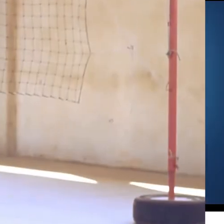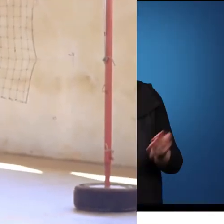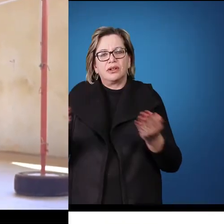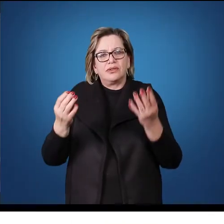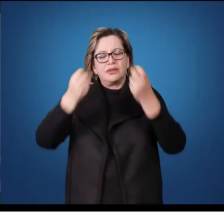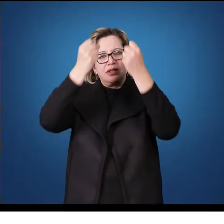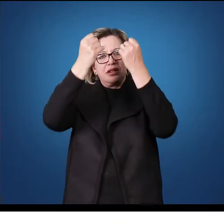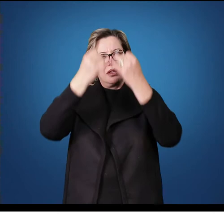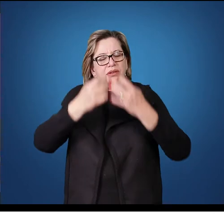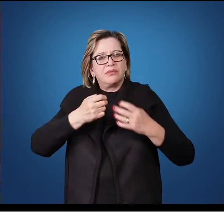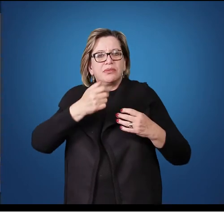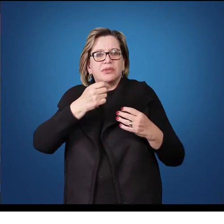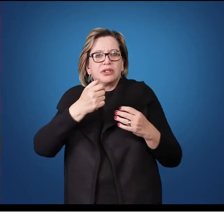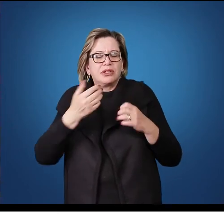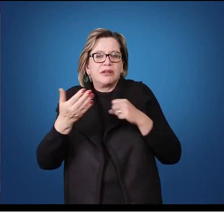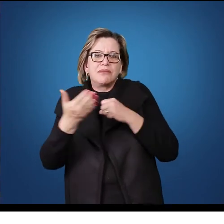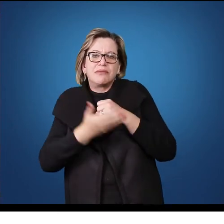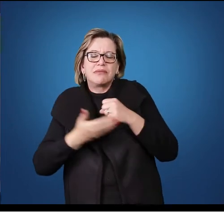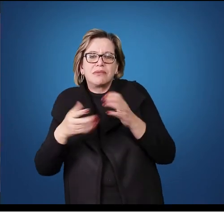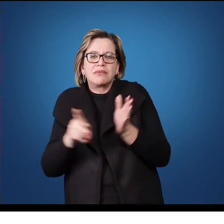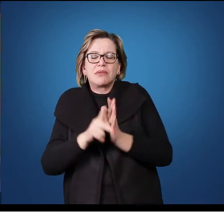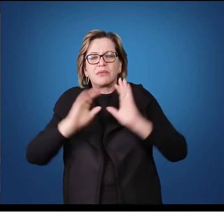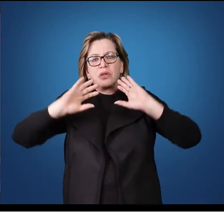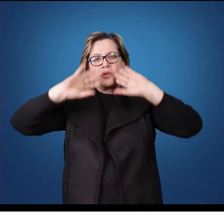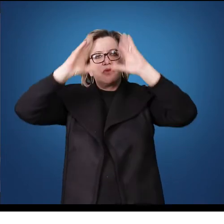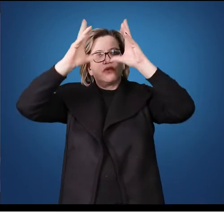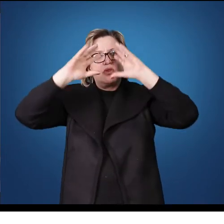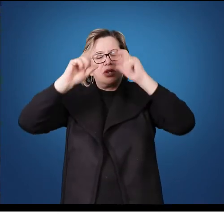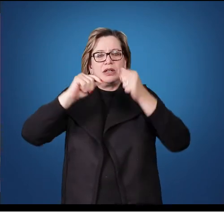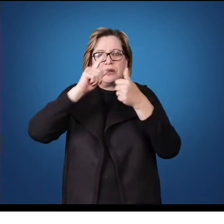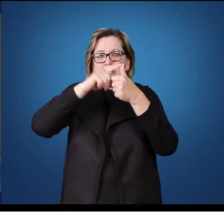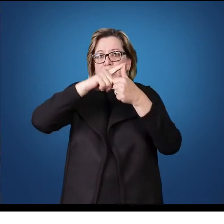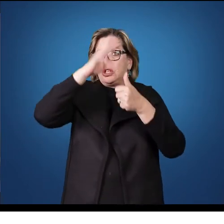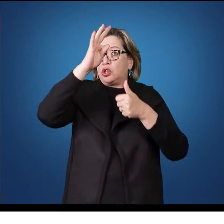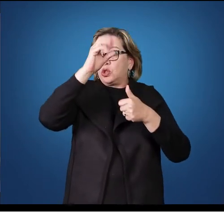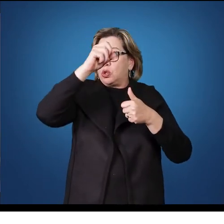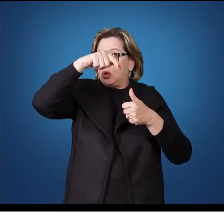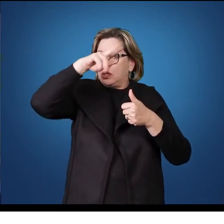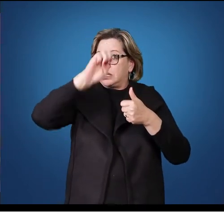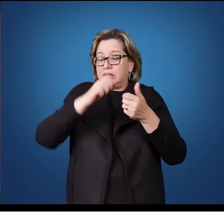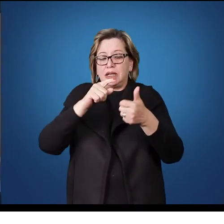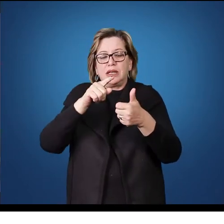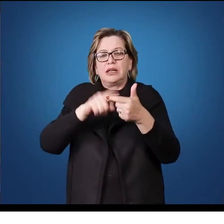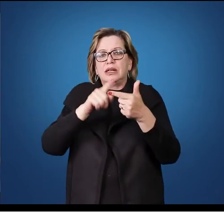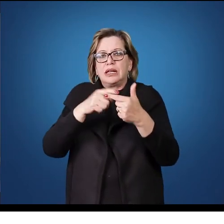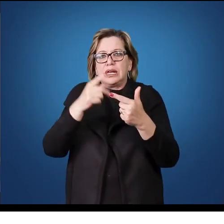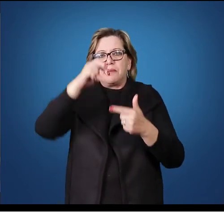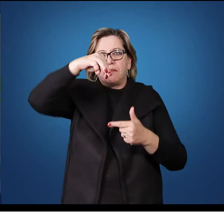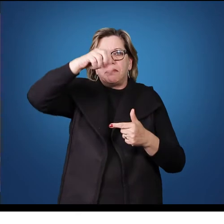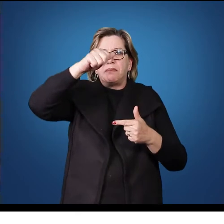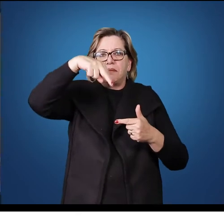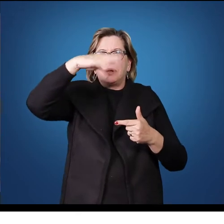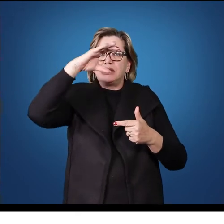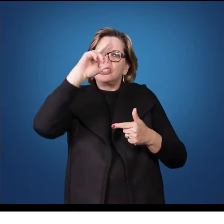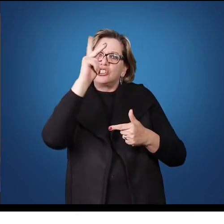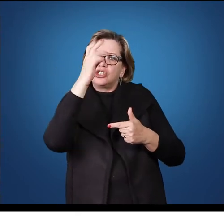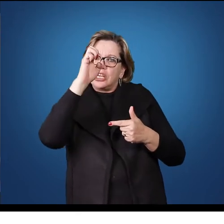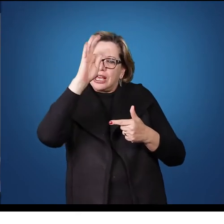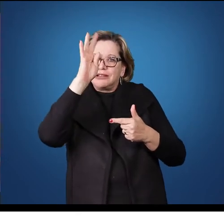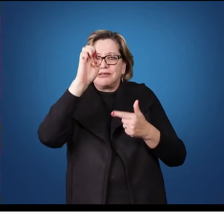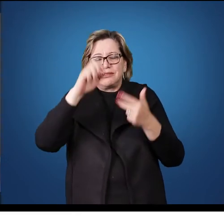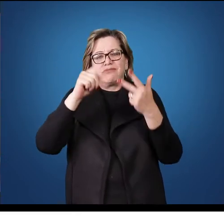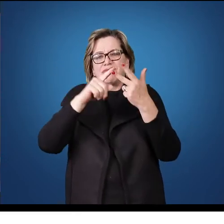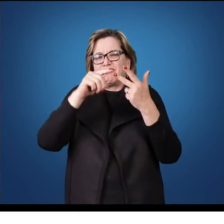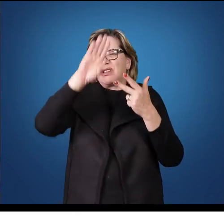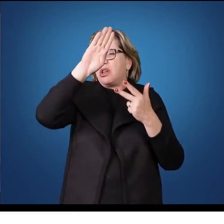Vamos falar um pouquinho agora dos fundamentos do vôlei. O toque, a manchete, o bloqueio, a cortada, o ataque e o saque. Tá?